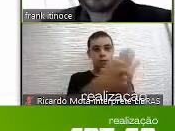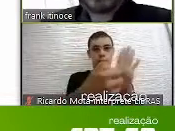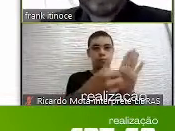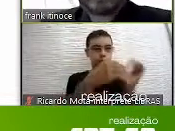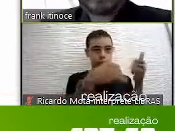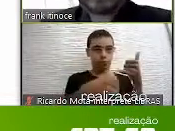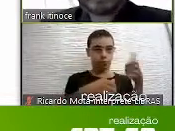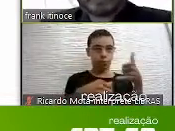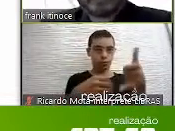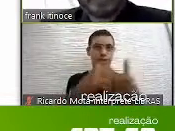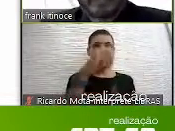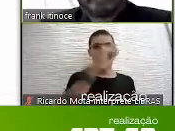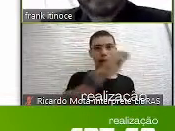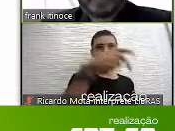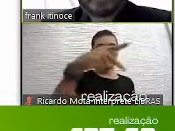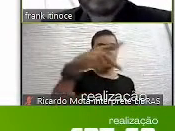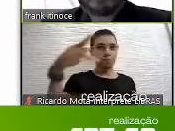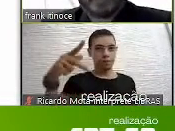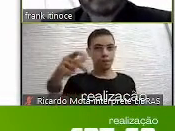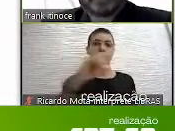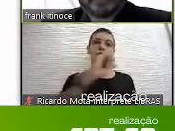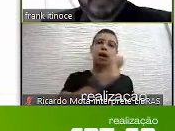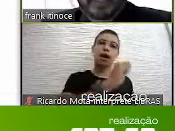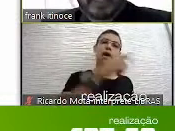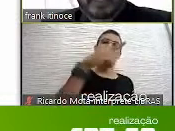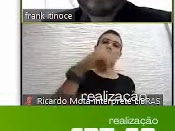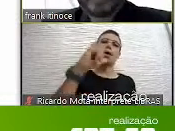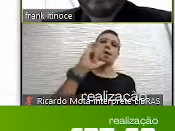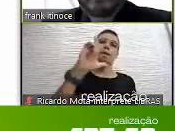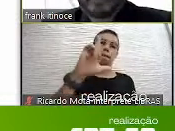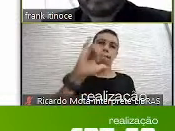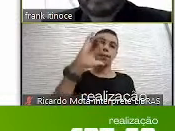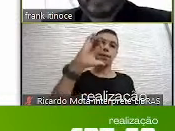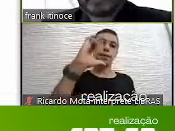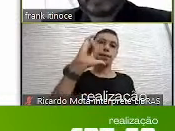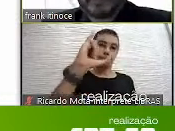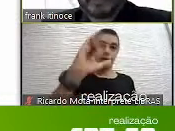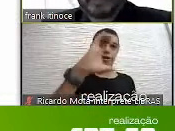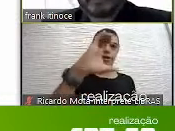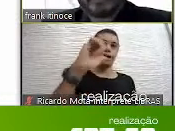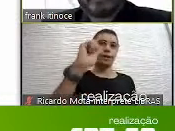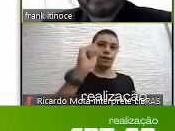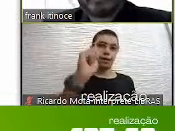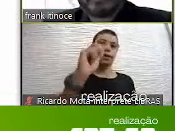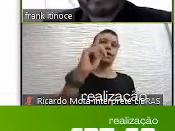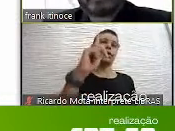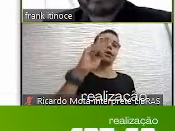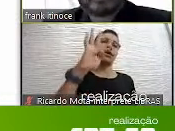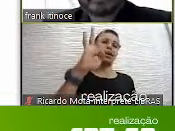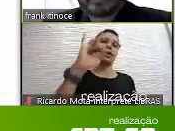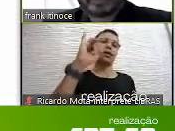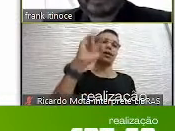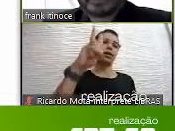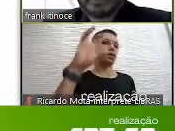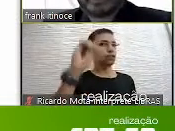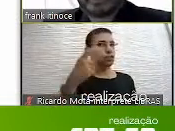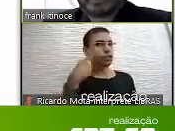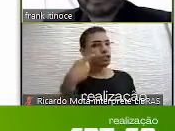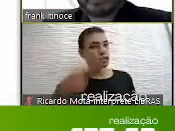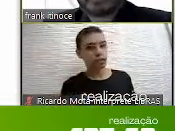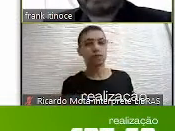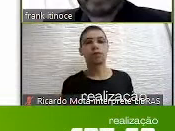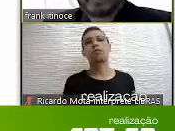O pessoal que está no celular. Então, vocês pegam o celular, vai no Play Store, ou eu não sei como é que